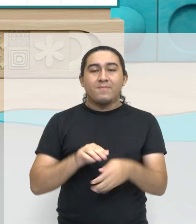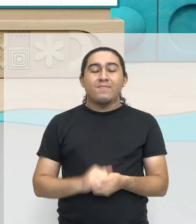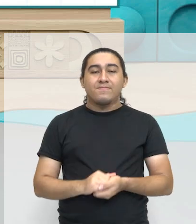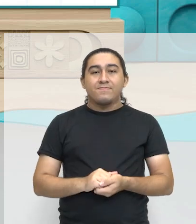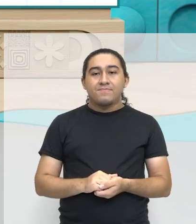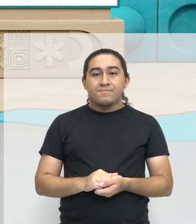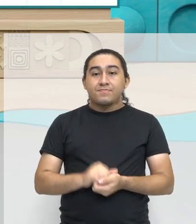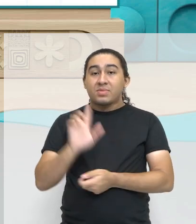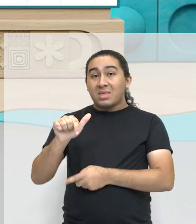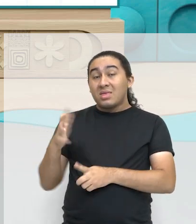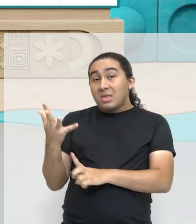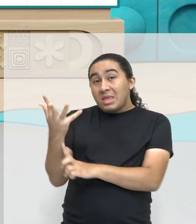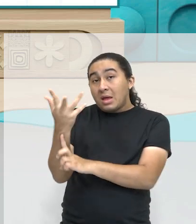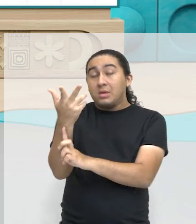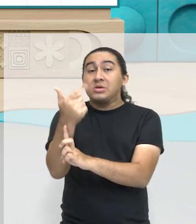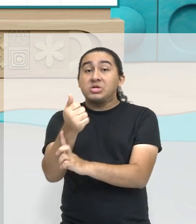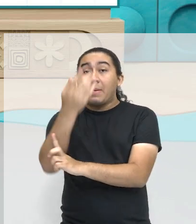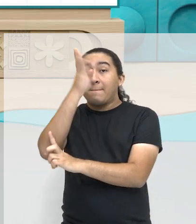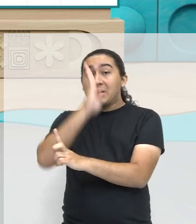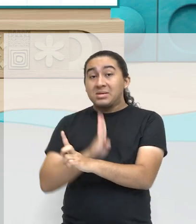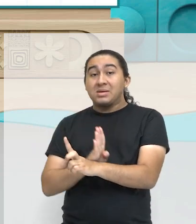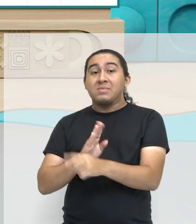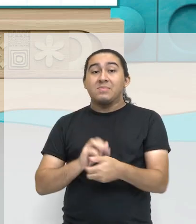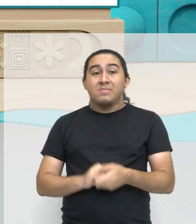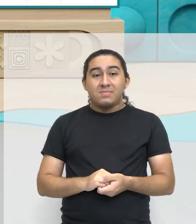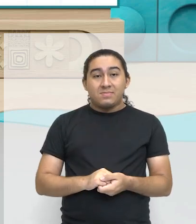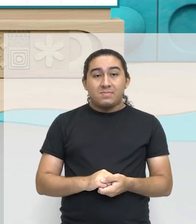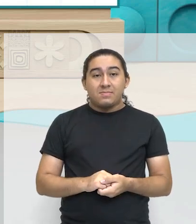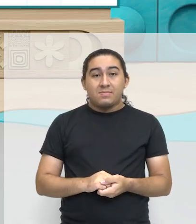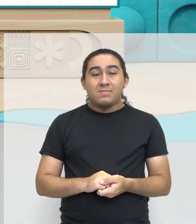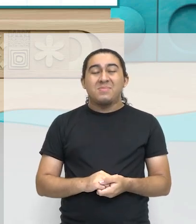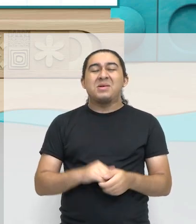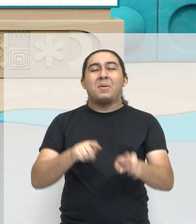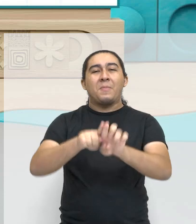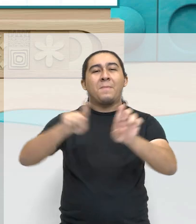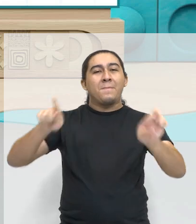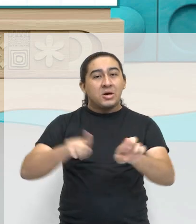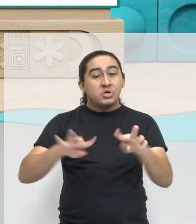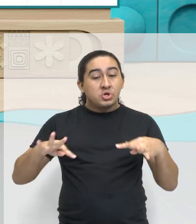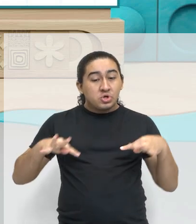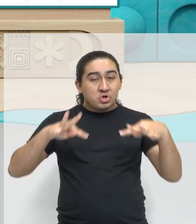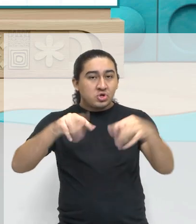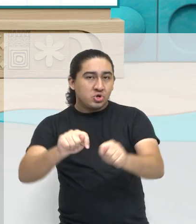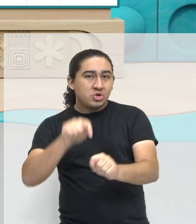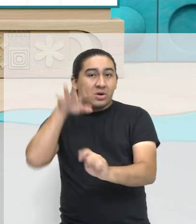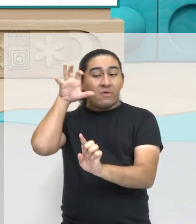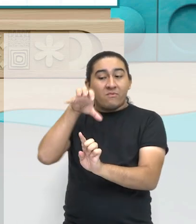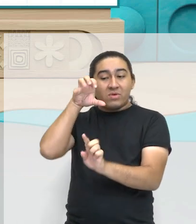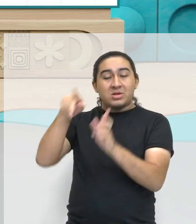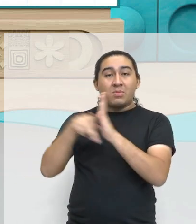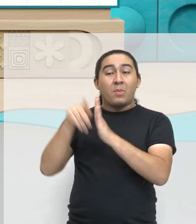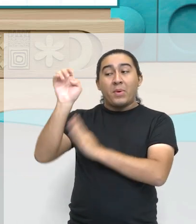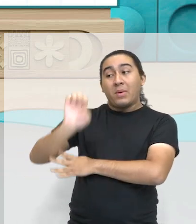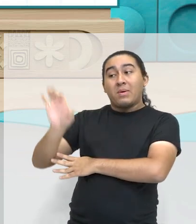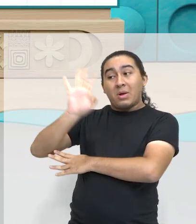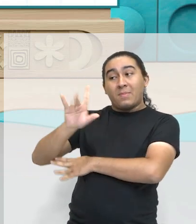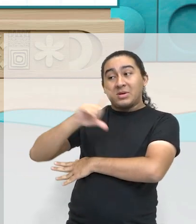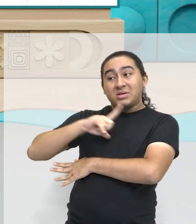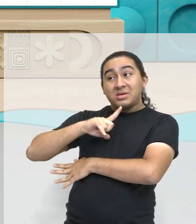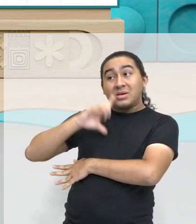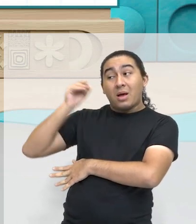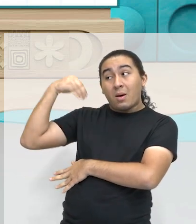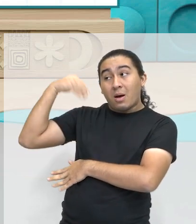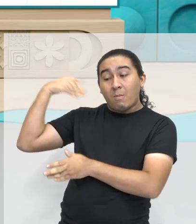e descreve o encontro dos rios Negros e Solimões. O Crispim do Amaral, ele é um artista brasileiro, mas ele